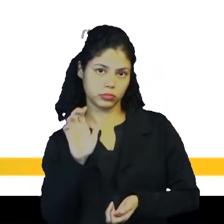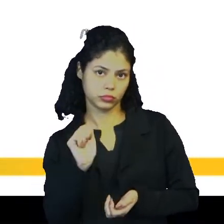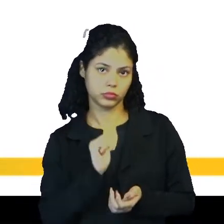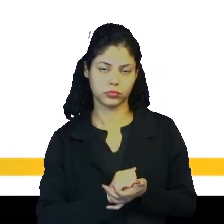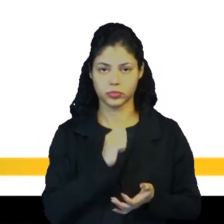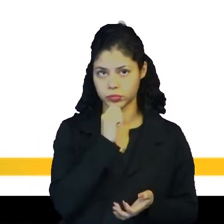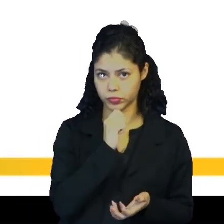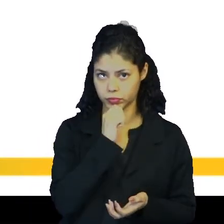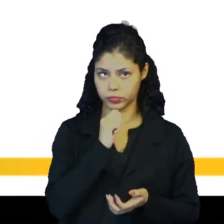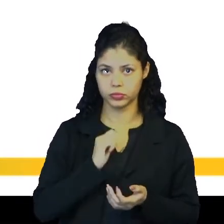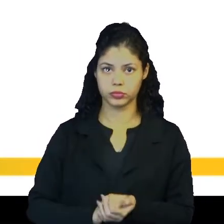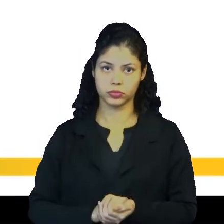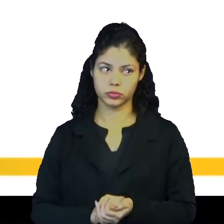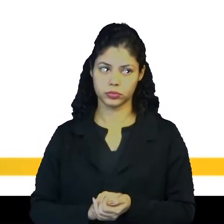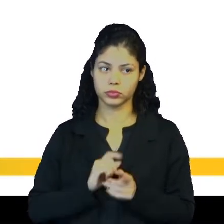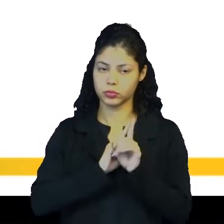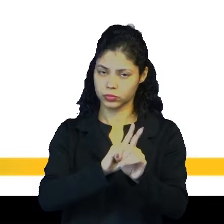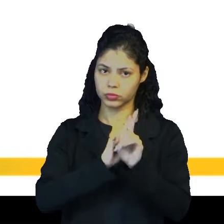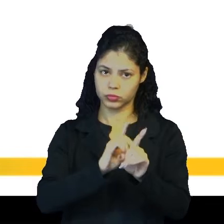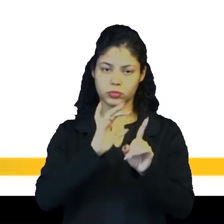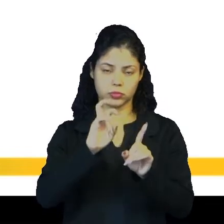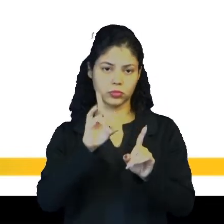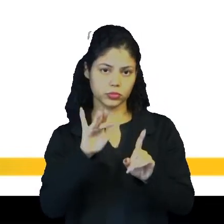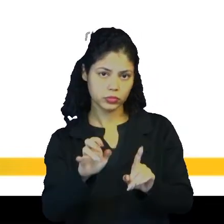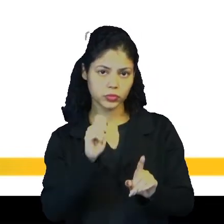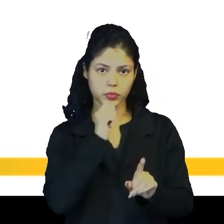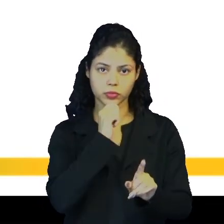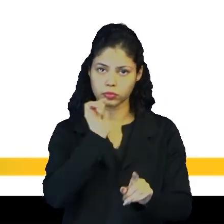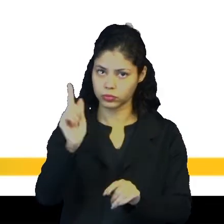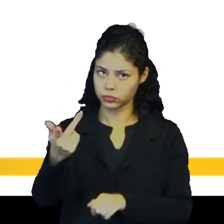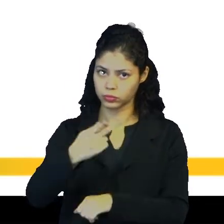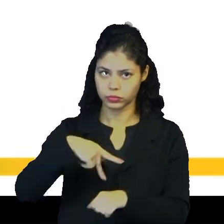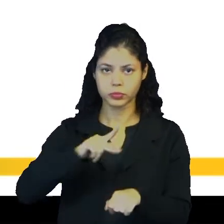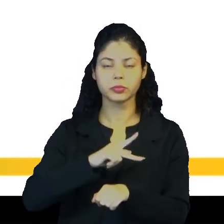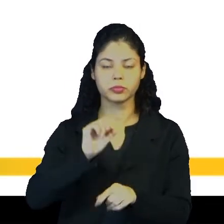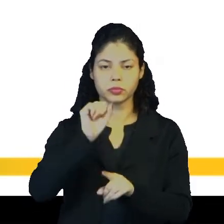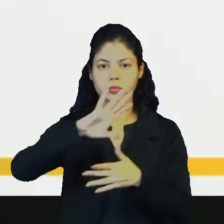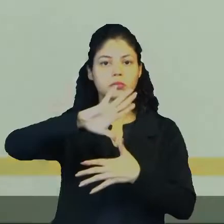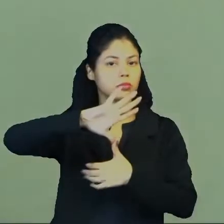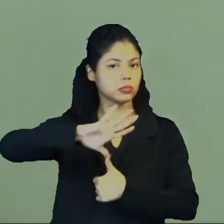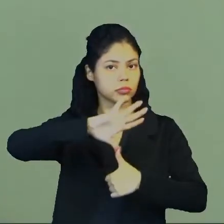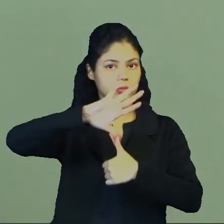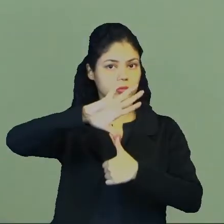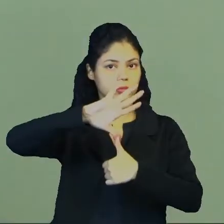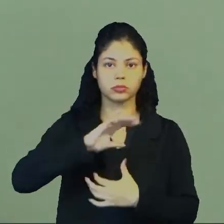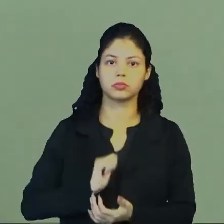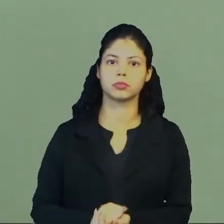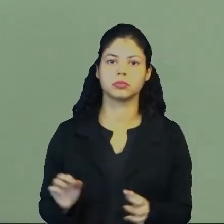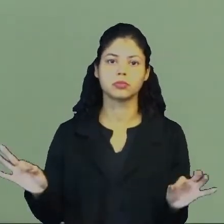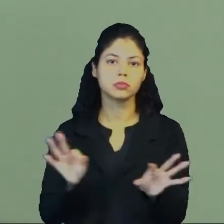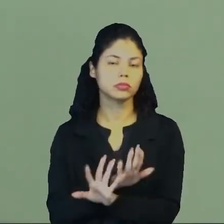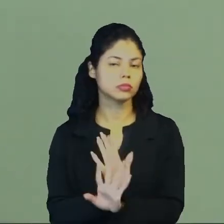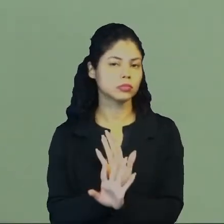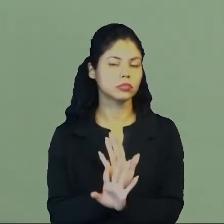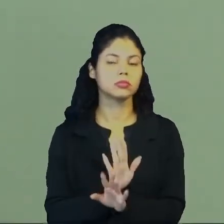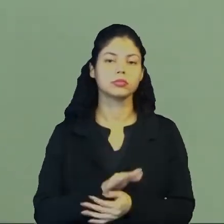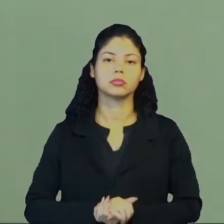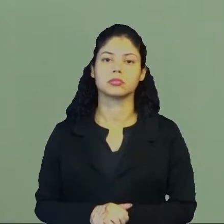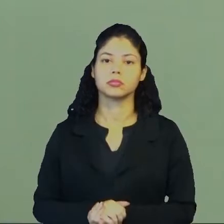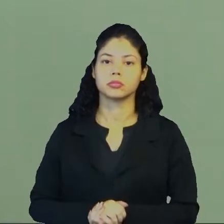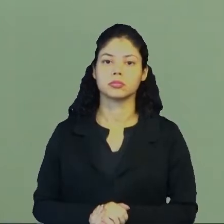um socialista no Chile pudesse arrastar outros países na América do Sul, né, nesse caminho, acaba